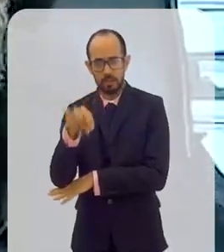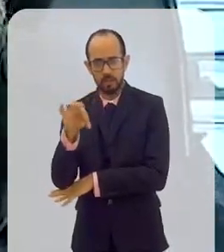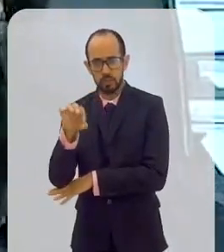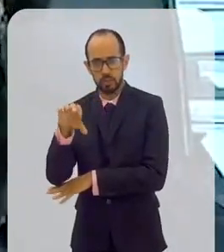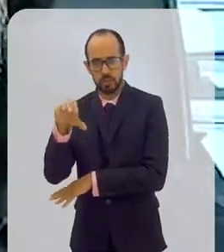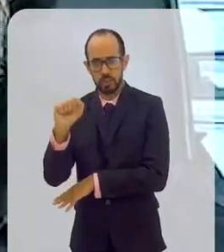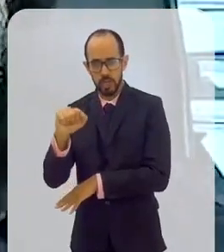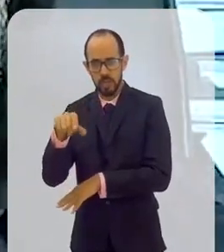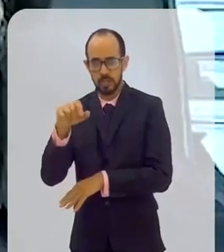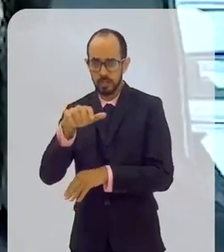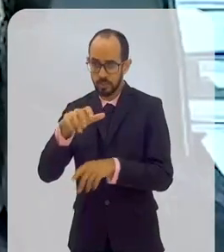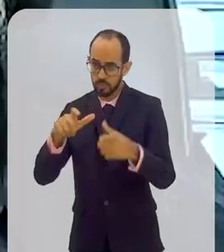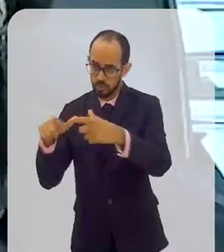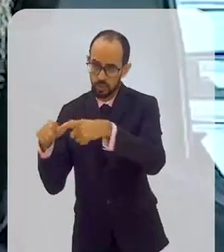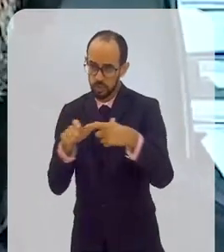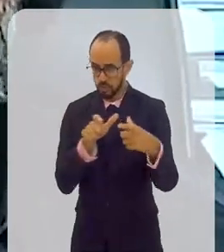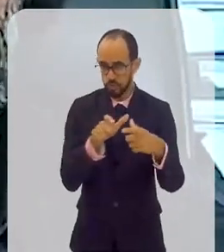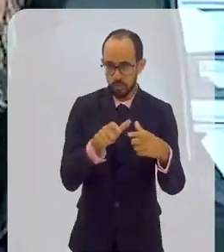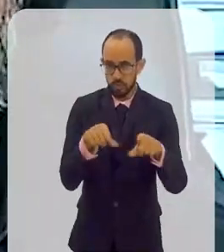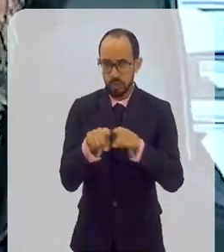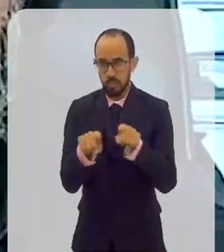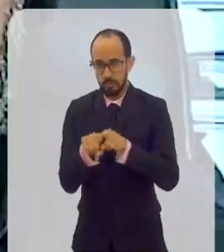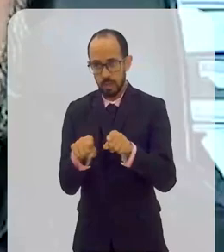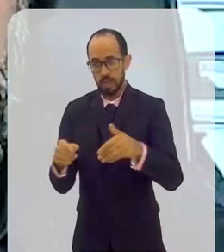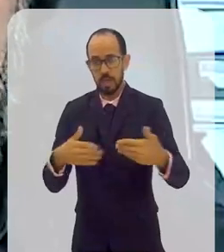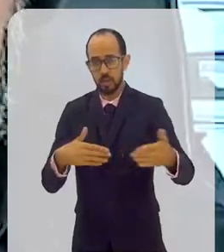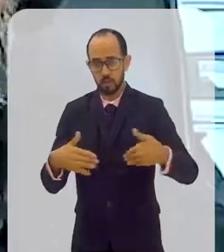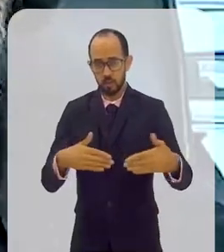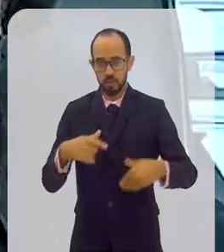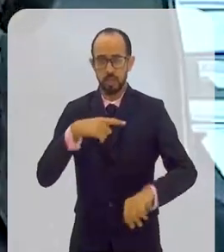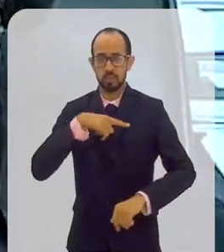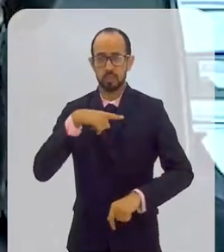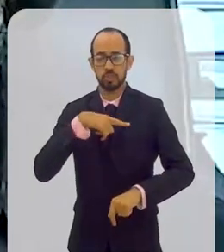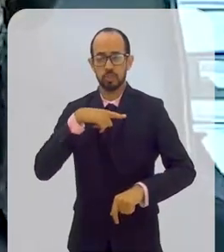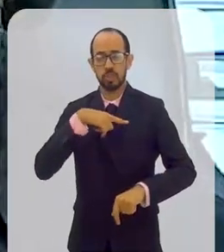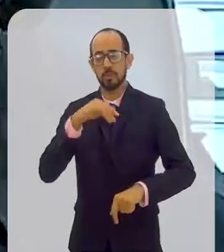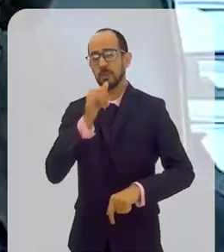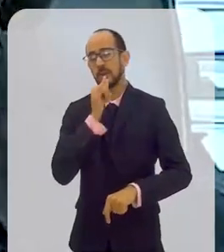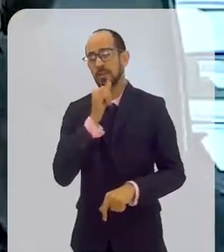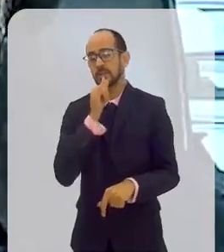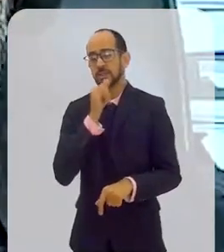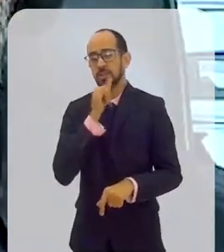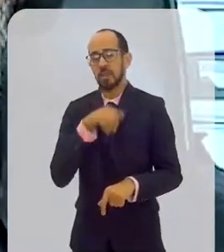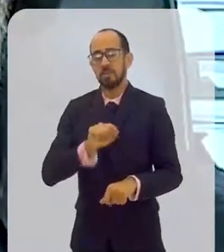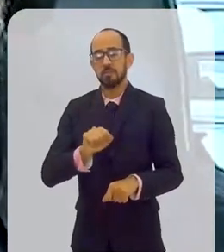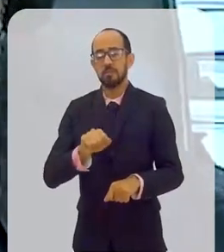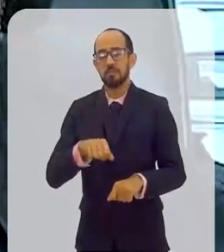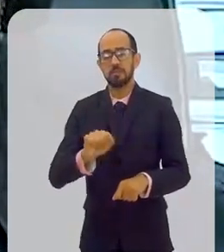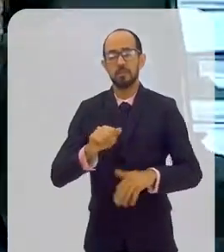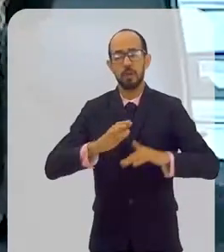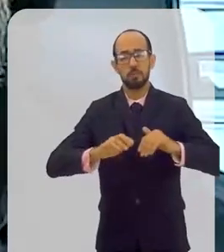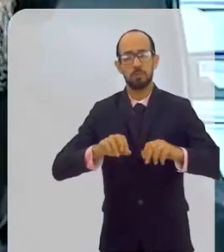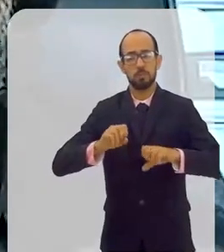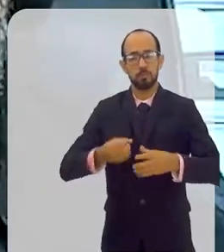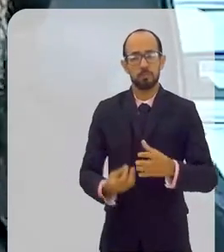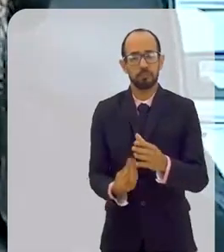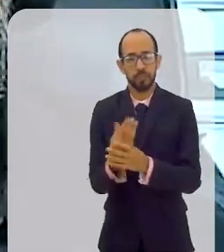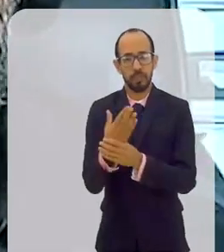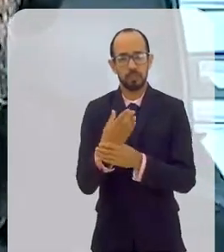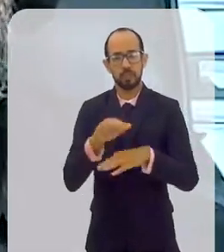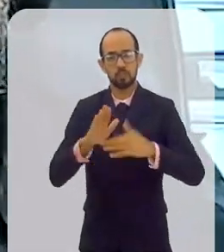de determinadas regiões. Na indústria, a gente tem, por exemplo, a produção de alguns